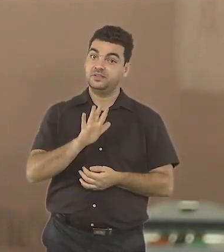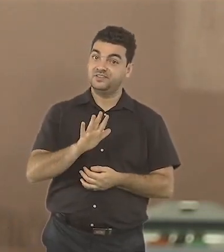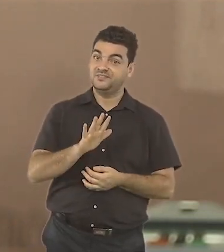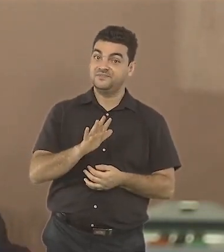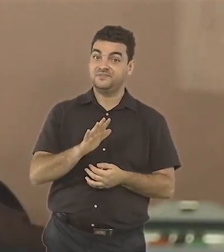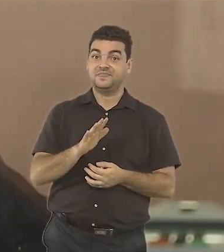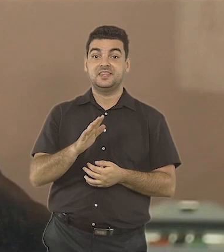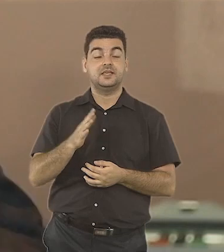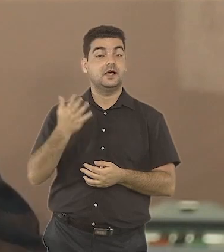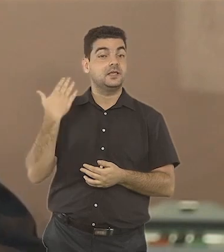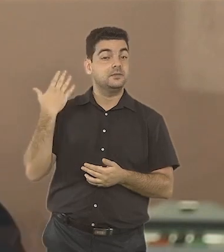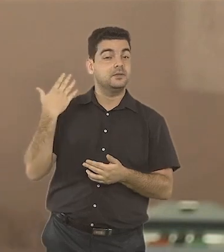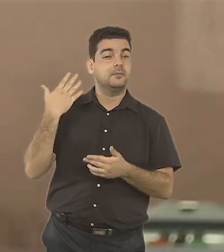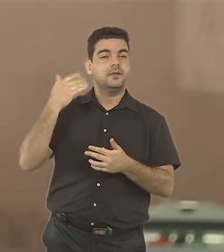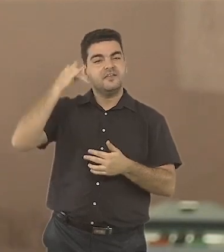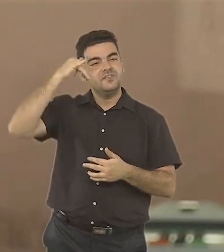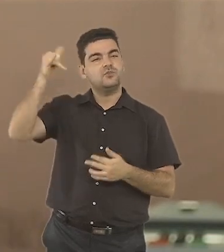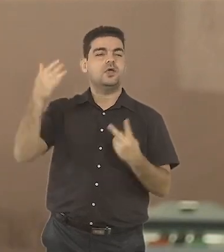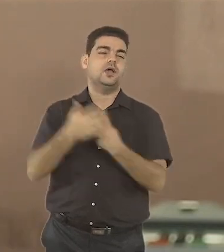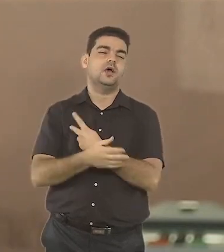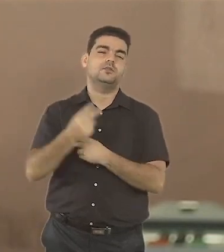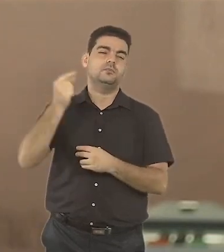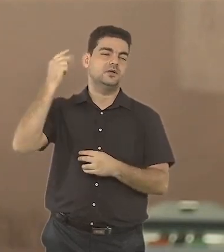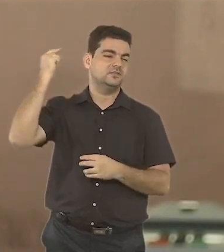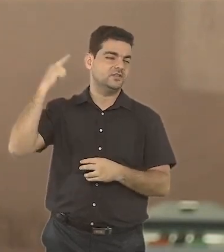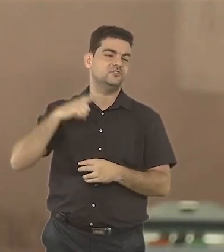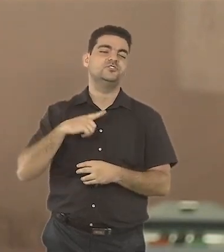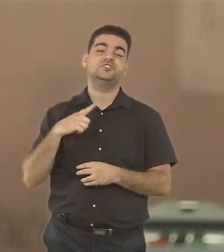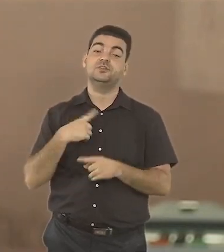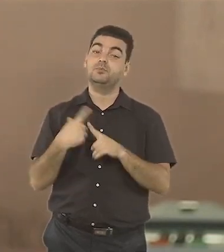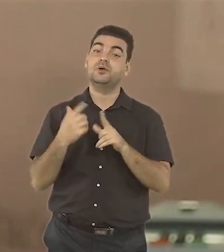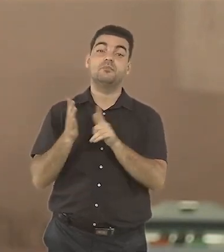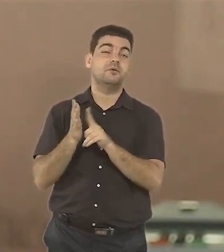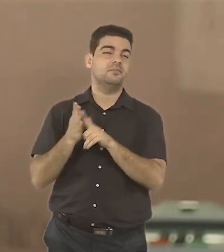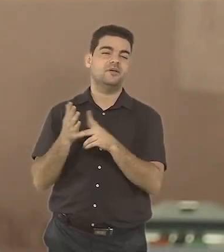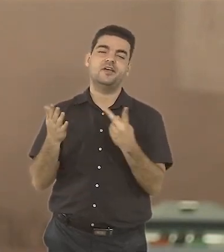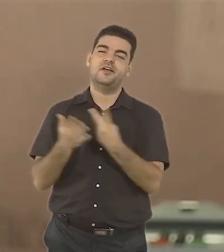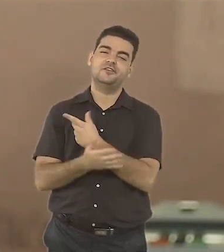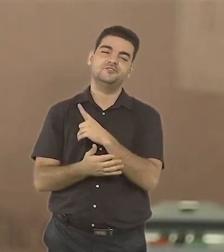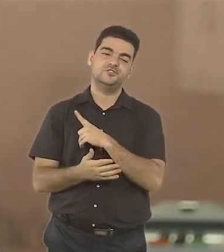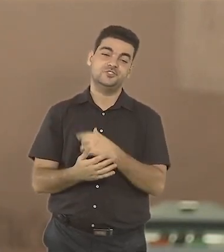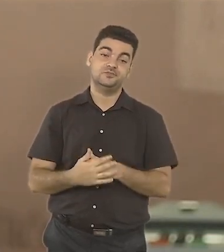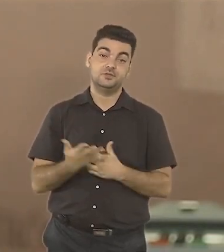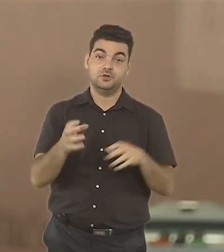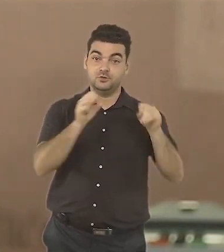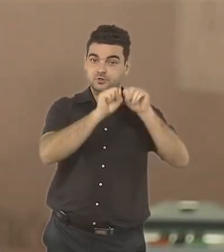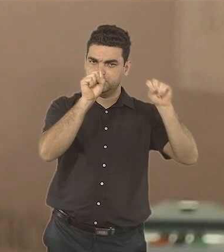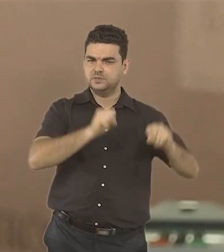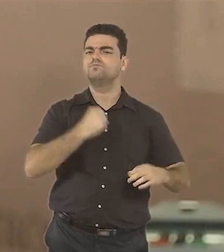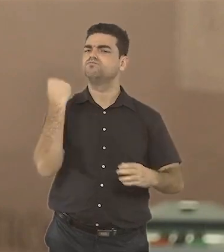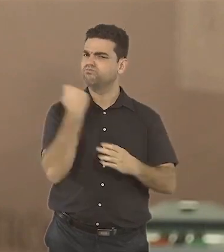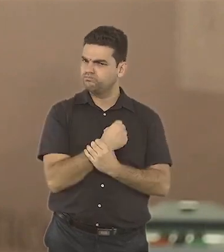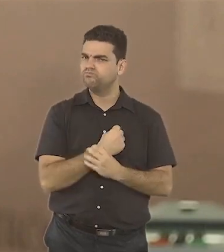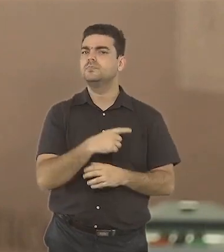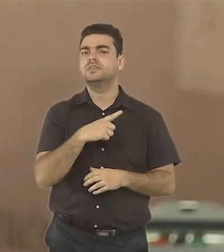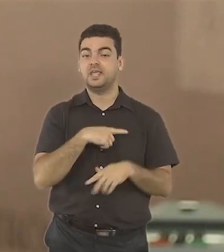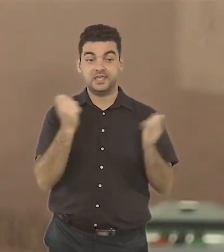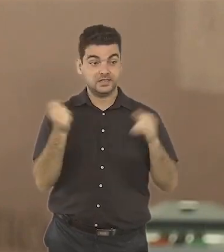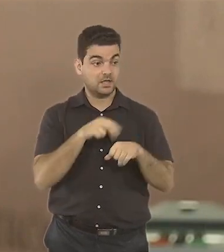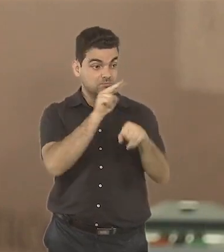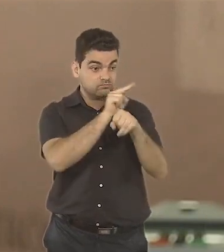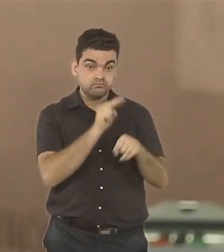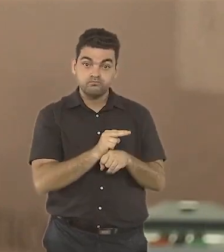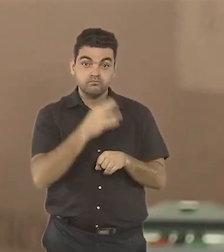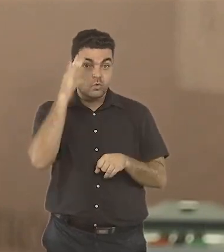contrário, eliminamos as fraudes que ocorriam com o voto em papel. O sistema é seguro e